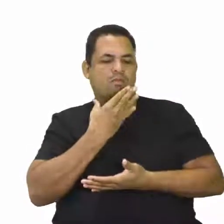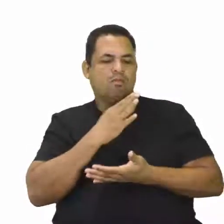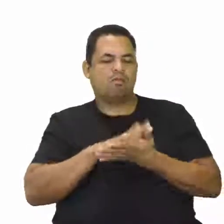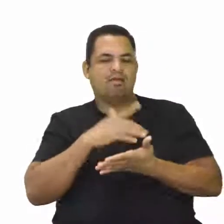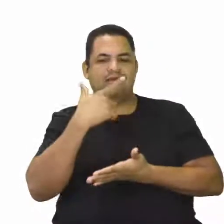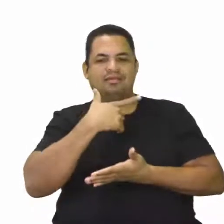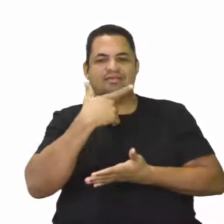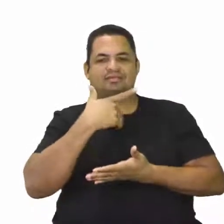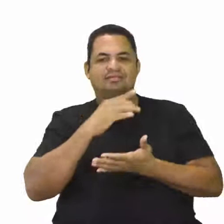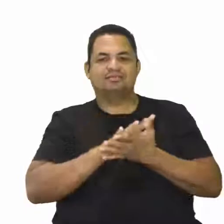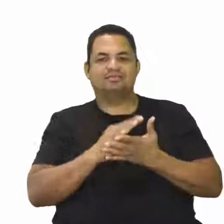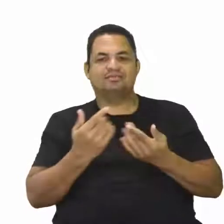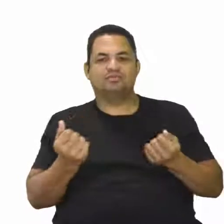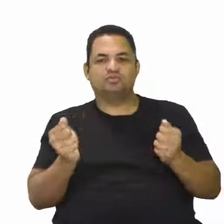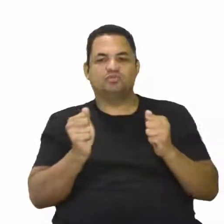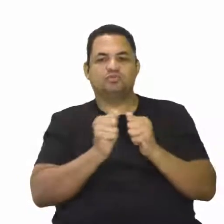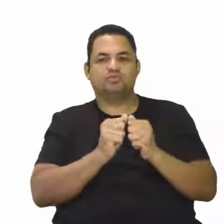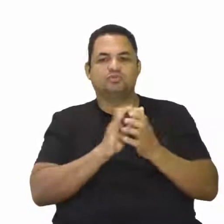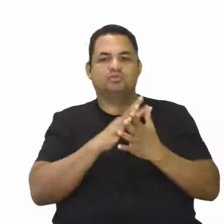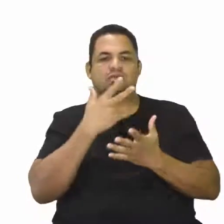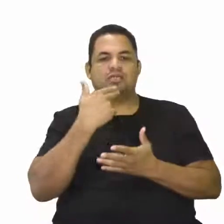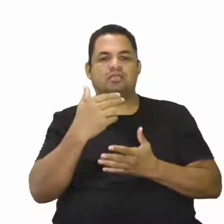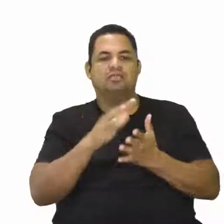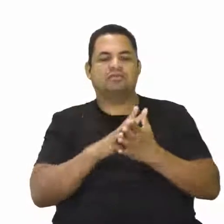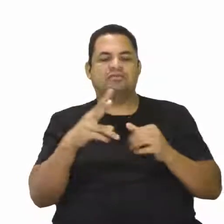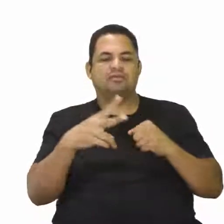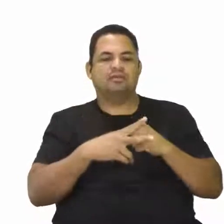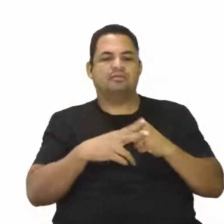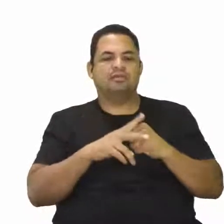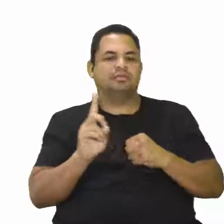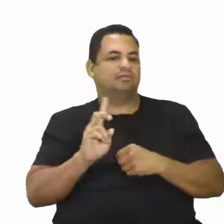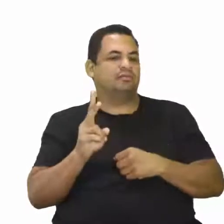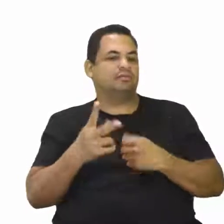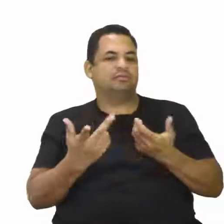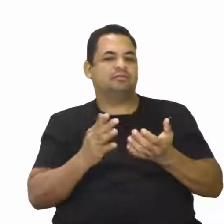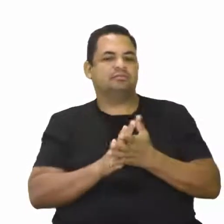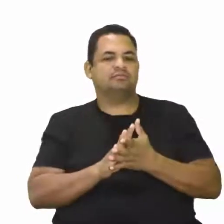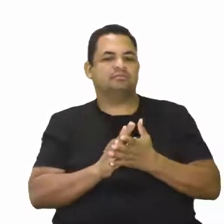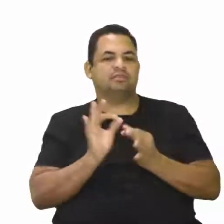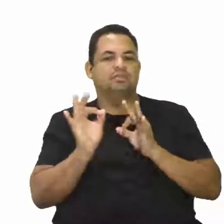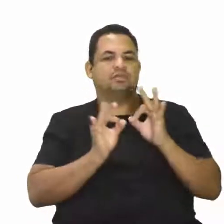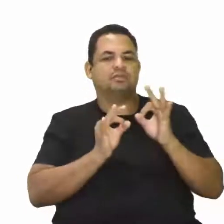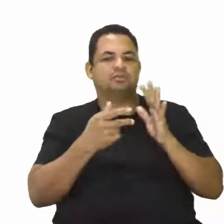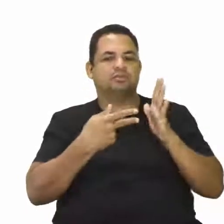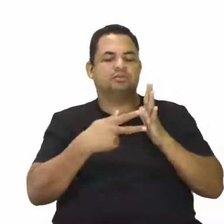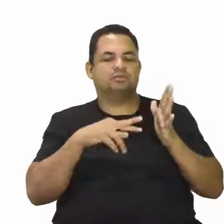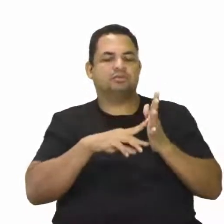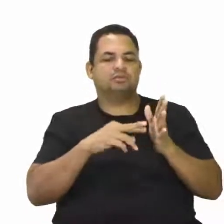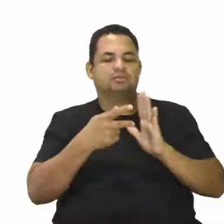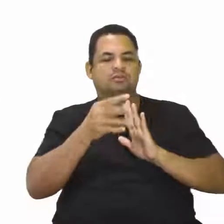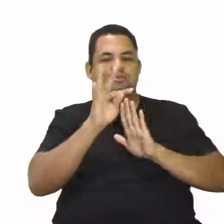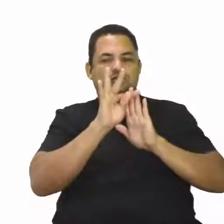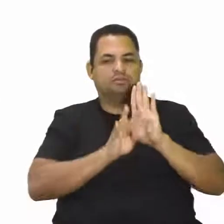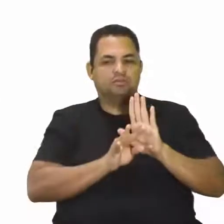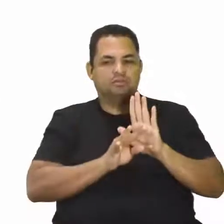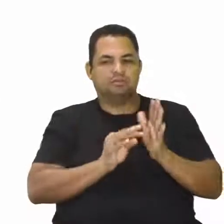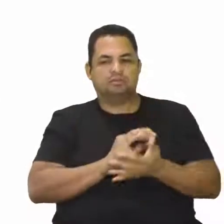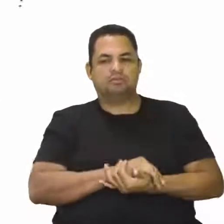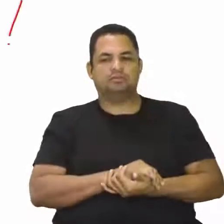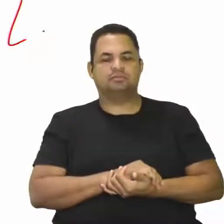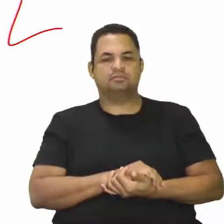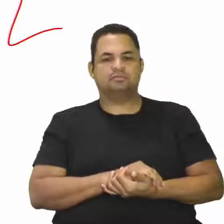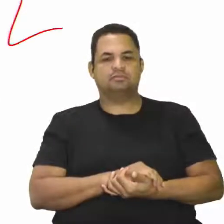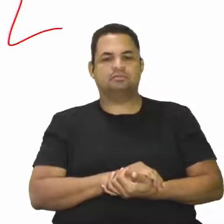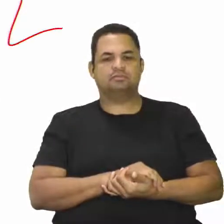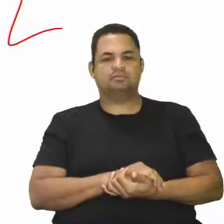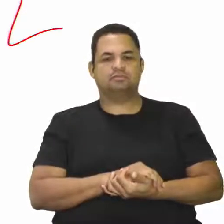humor, aliado às linguagens verbal e não verbal, para a construção de sentidos do texto.